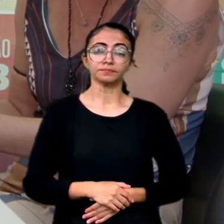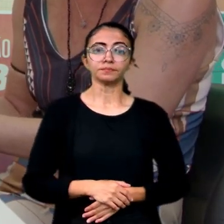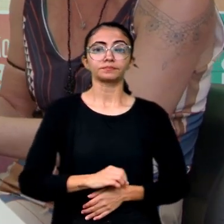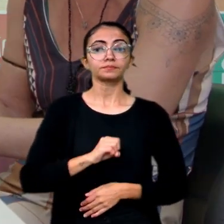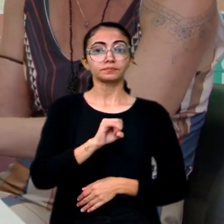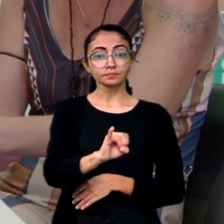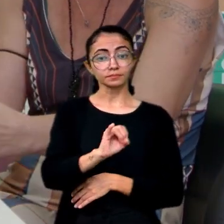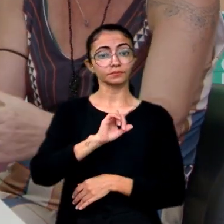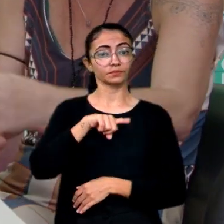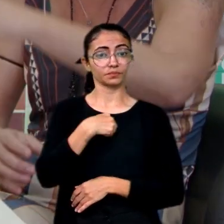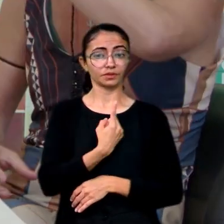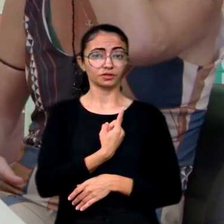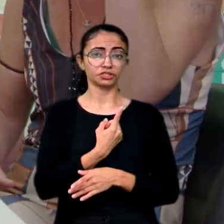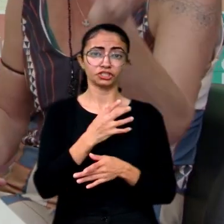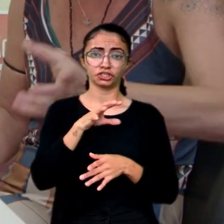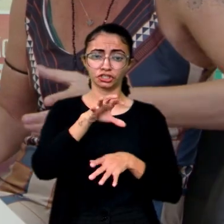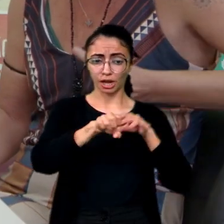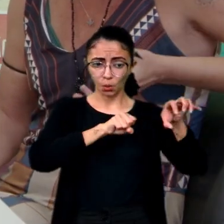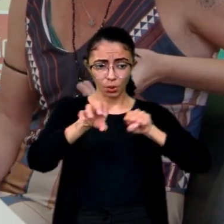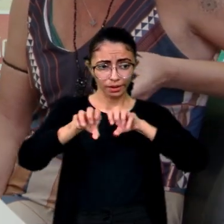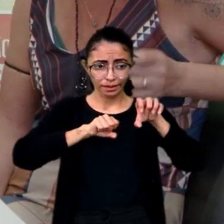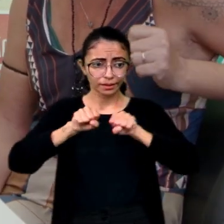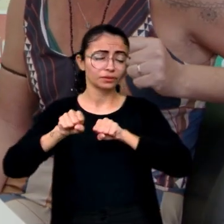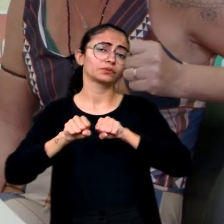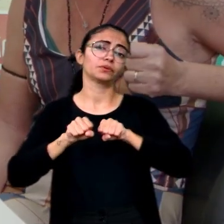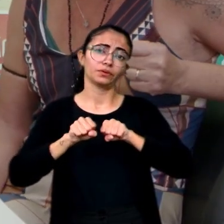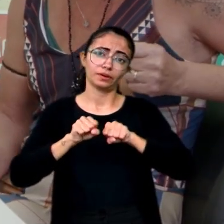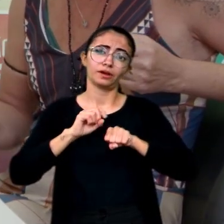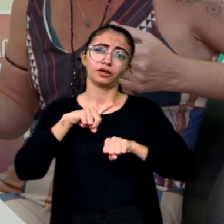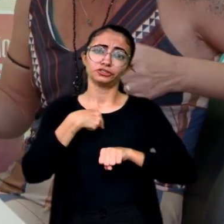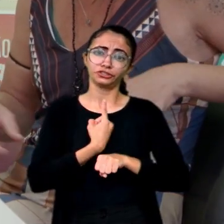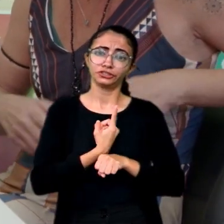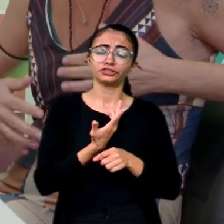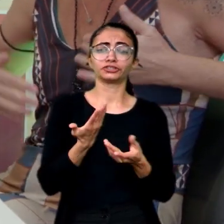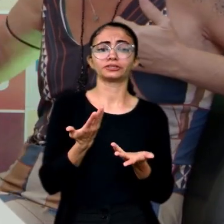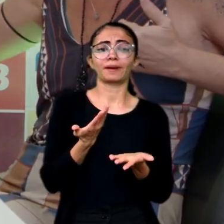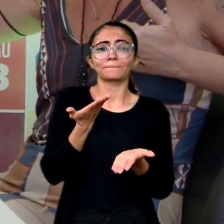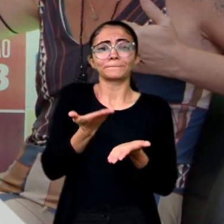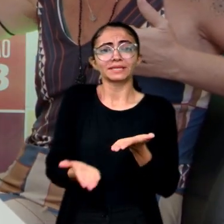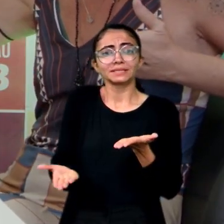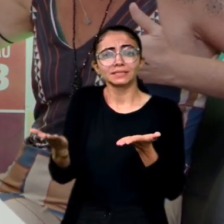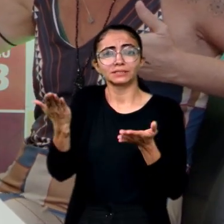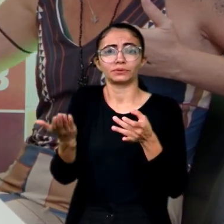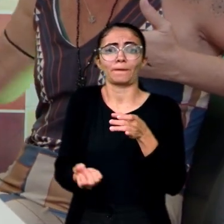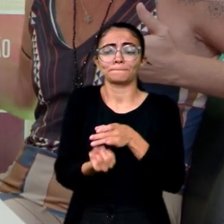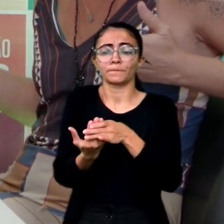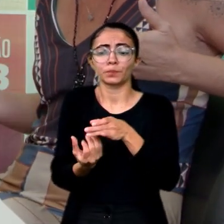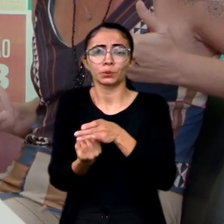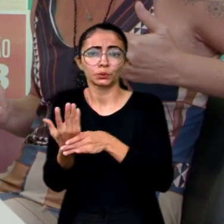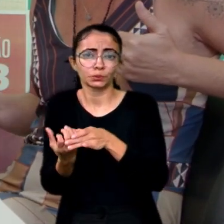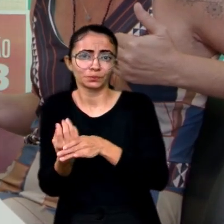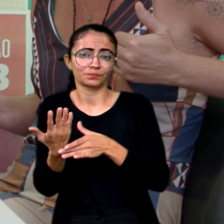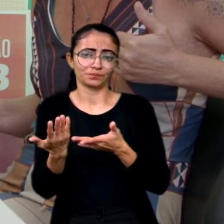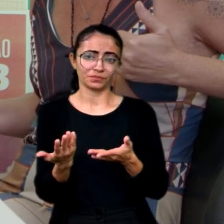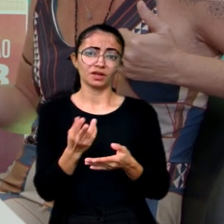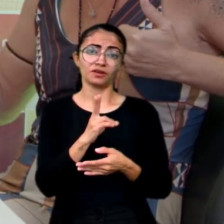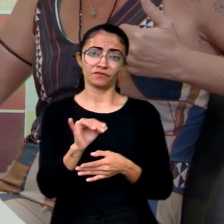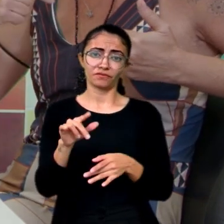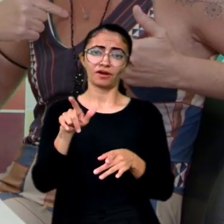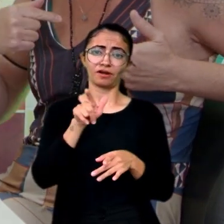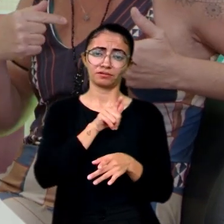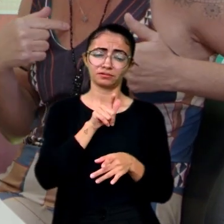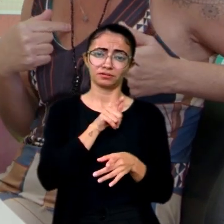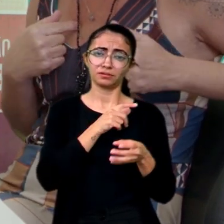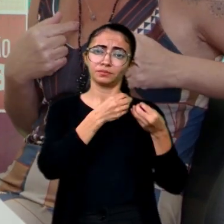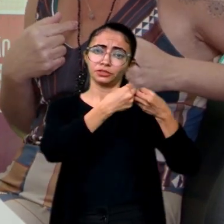enviar 50% do que o Distrito Federal todo gera. E isso vai aumentar o tempo de vida do aterro sanitário. A